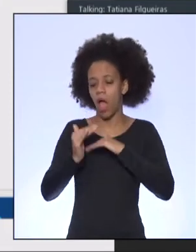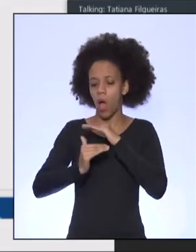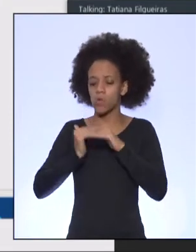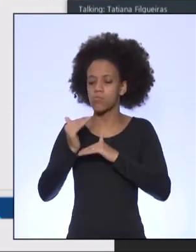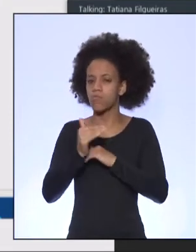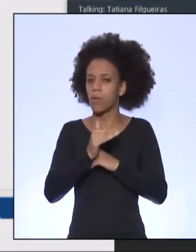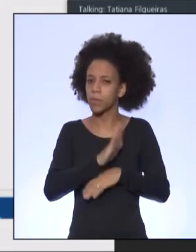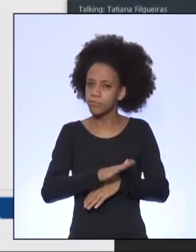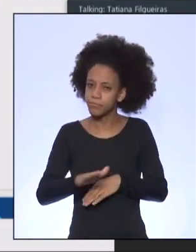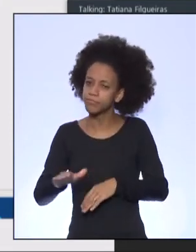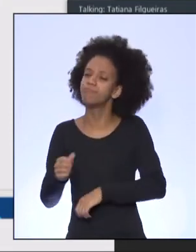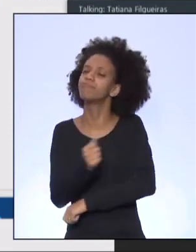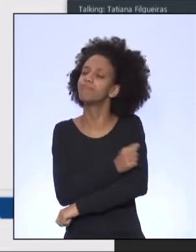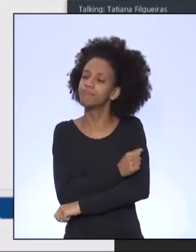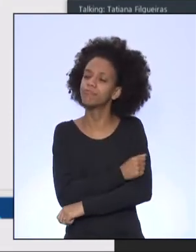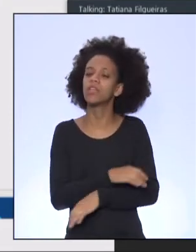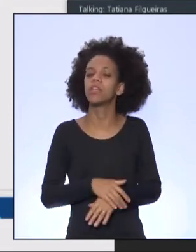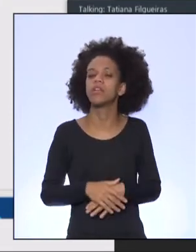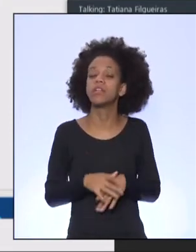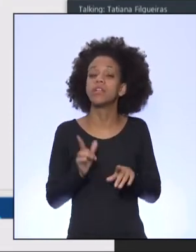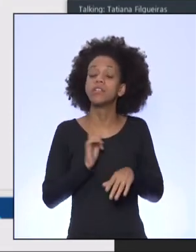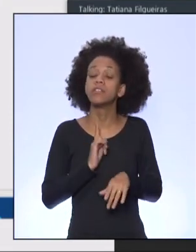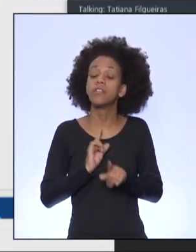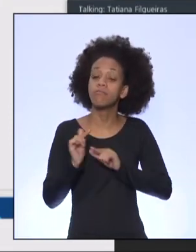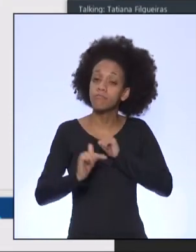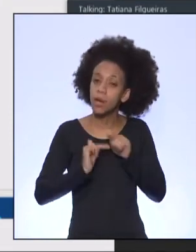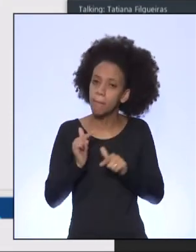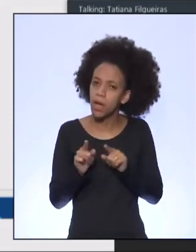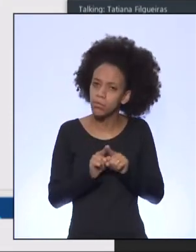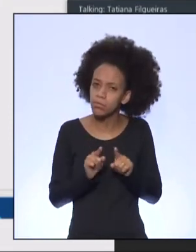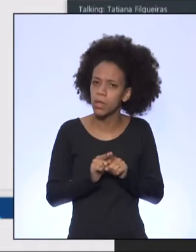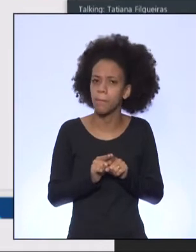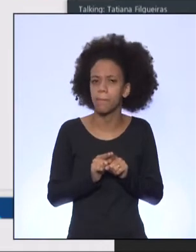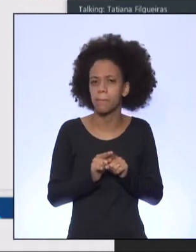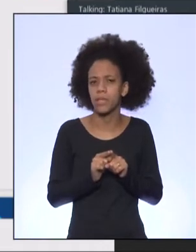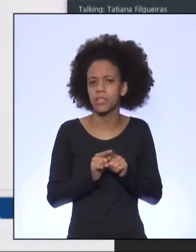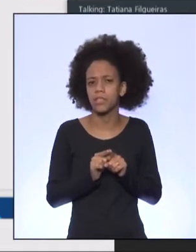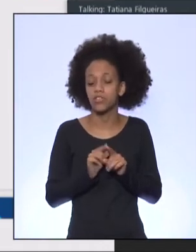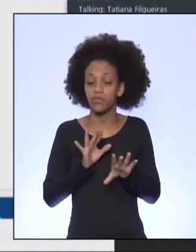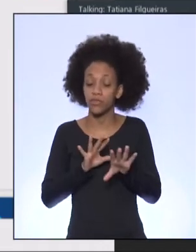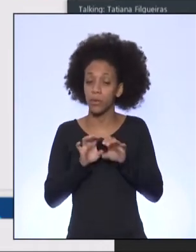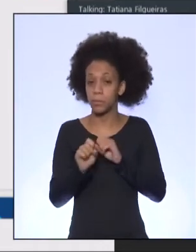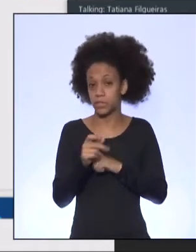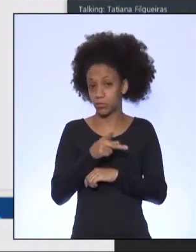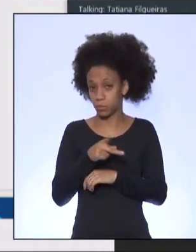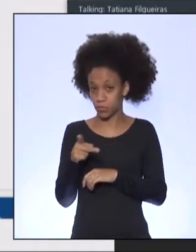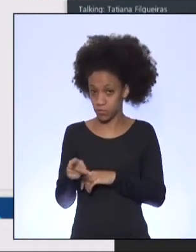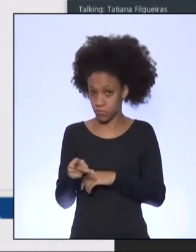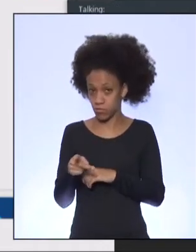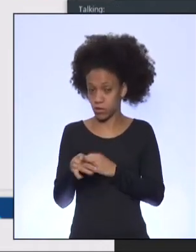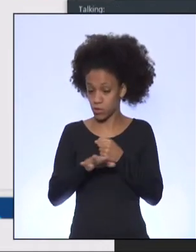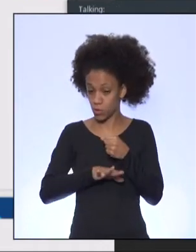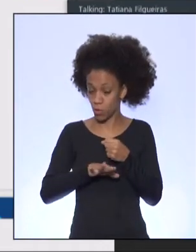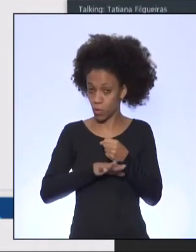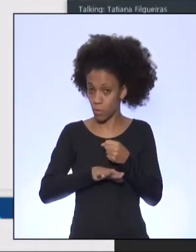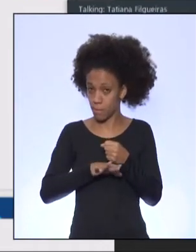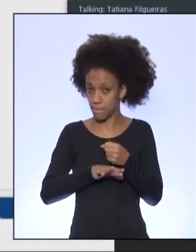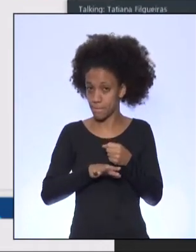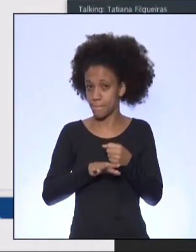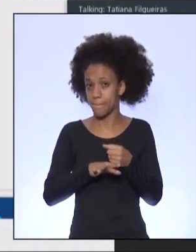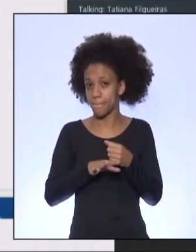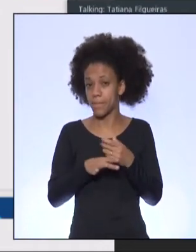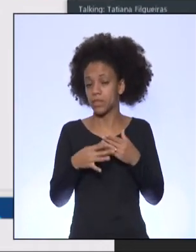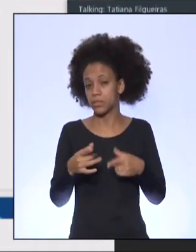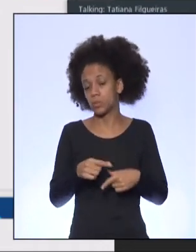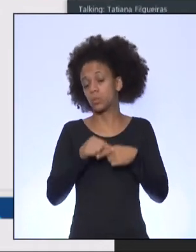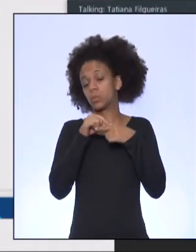dos alunos, e a gente tem um trabalho também com base em evidência, mas de formação de professores com base nesse conteúdo, esse